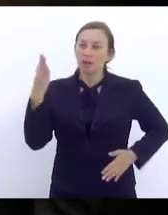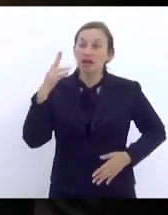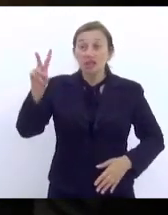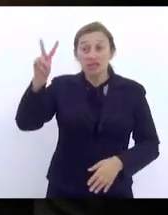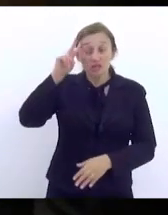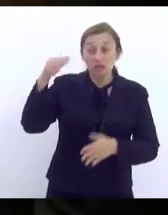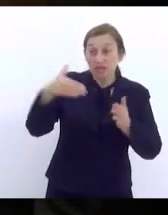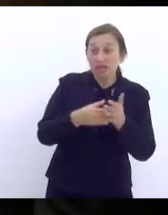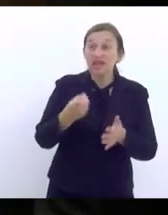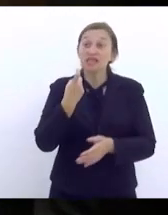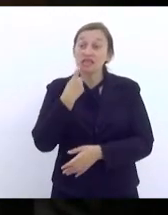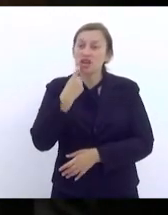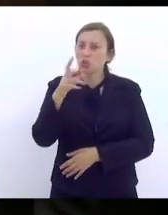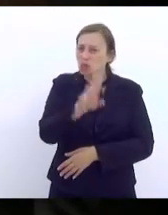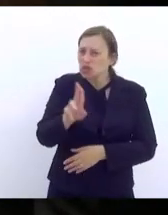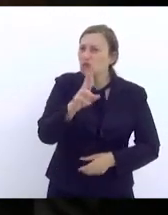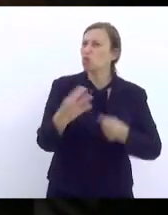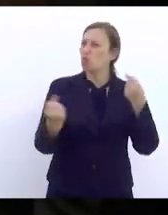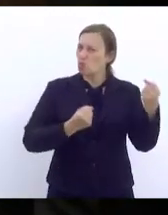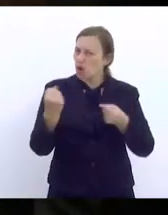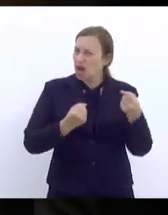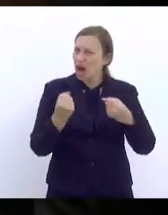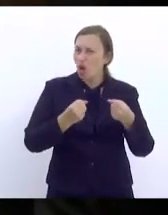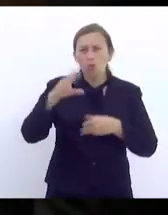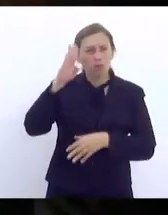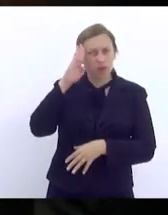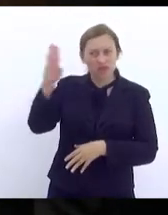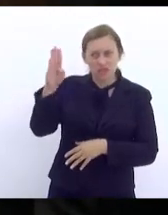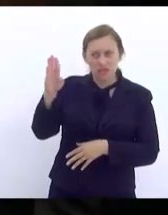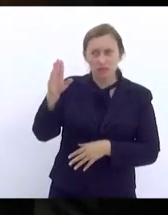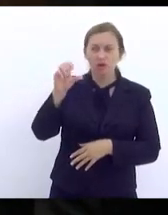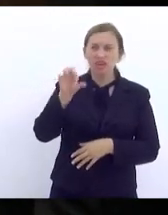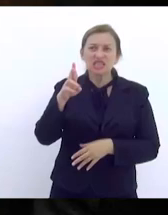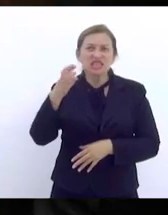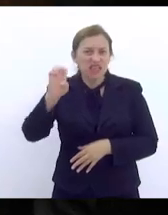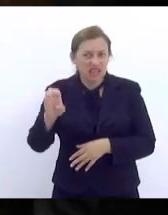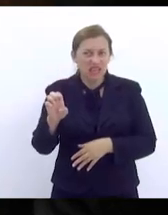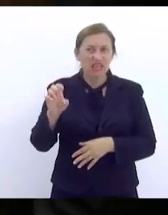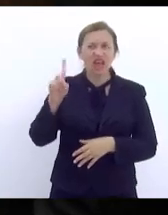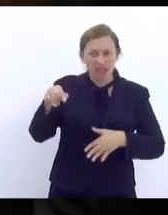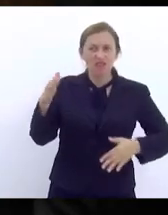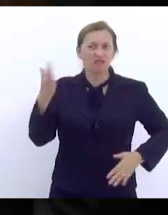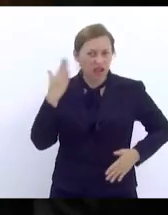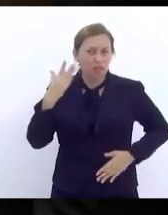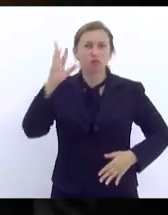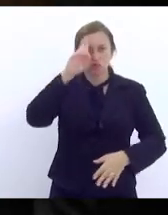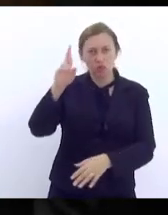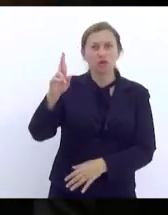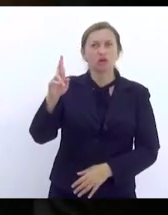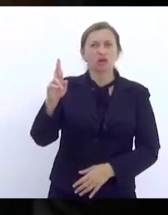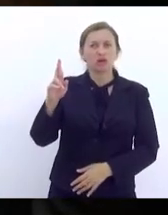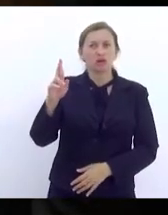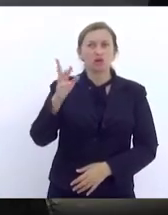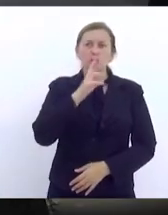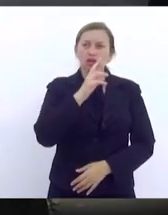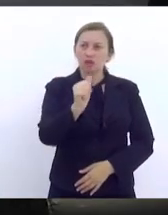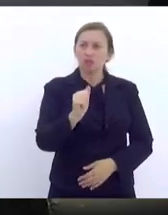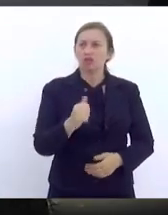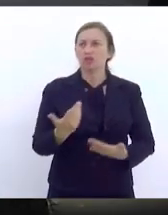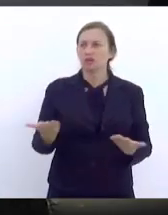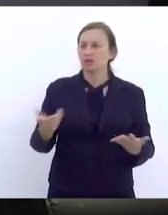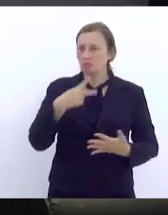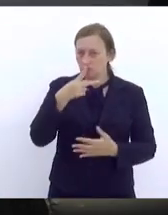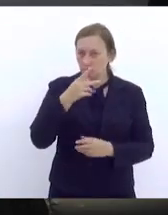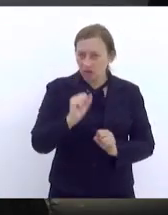usando o carro oficial usando sirene usando a gente público é vagabundo Rodrigo Amorim parte toda